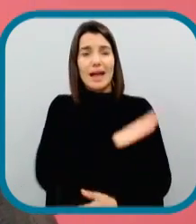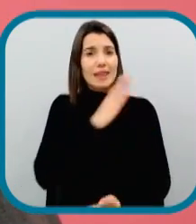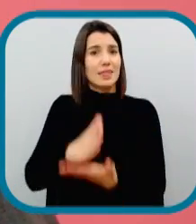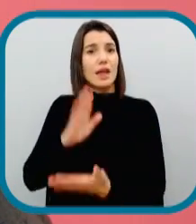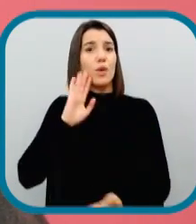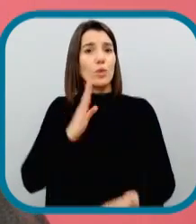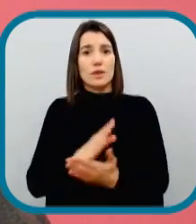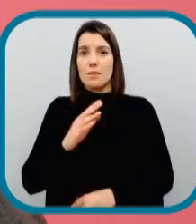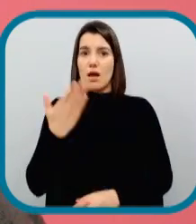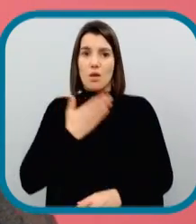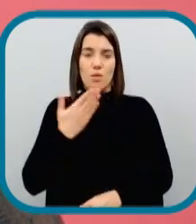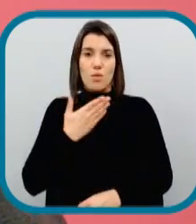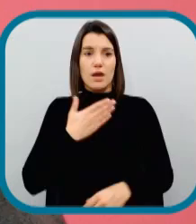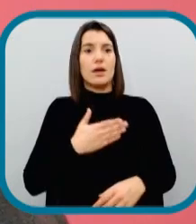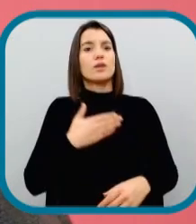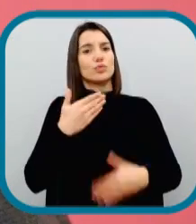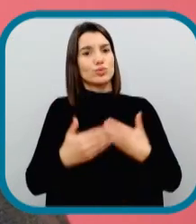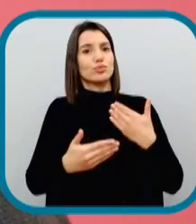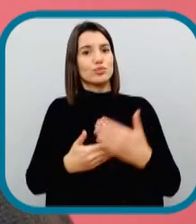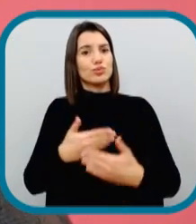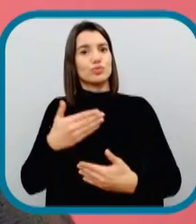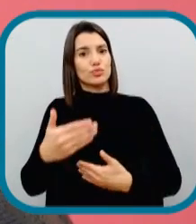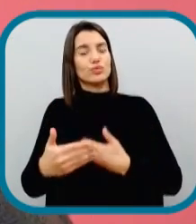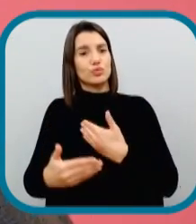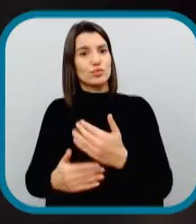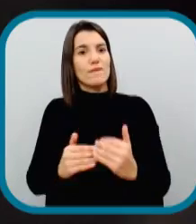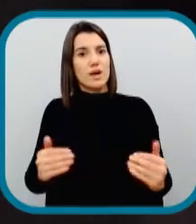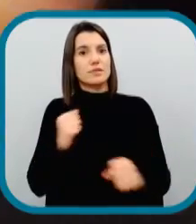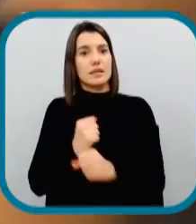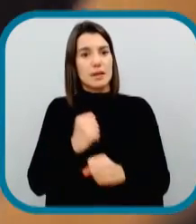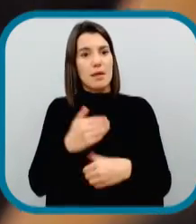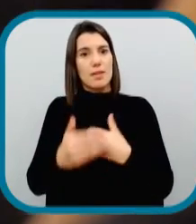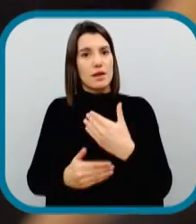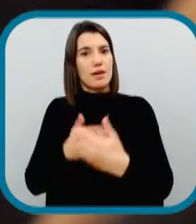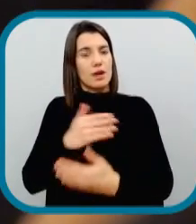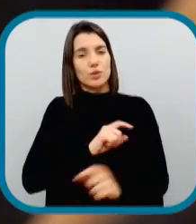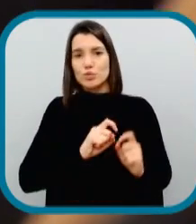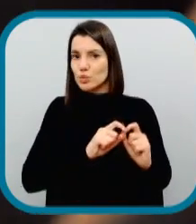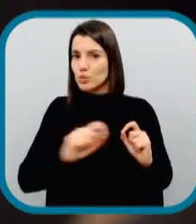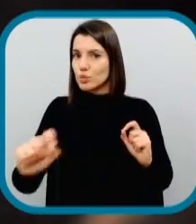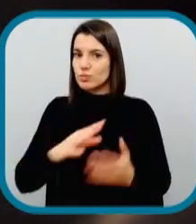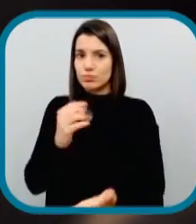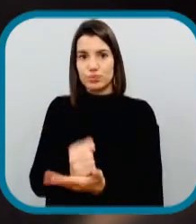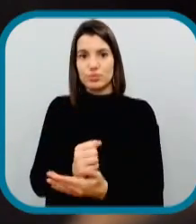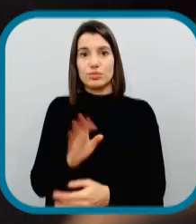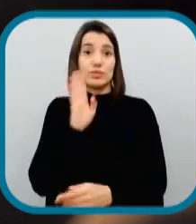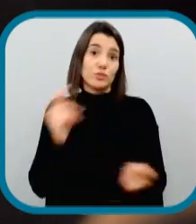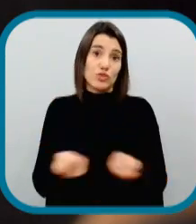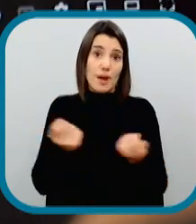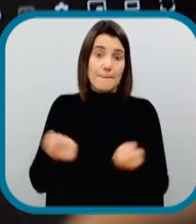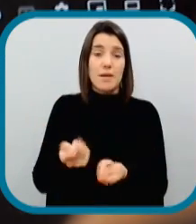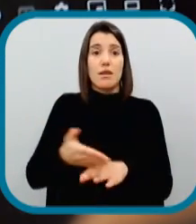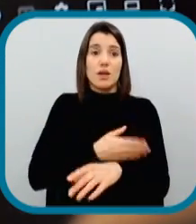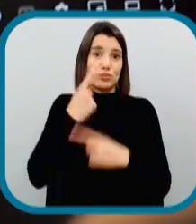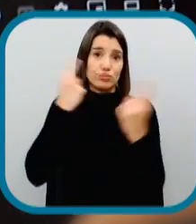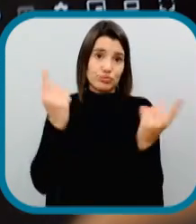e acaba na última aula. E vamos desenvolvendo as várias fases do trabalho ao longo do plano da cadeira. Primeiro vimos campanhas que já